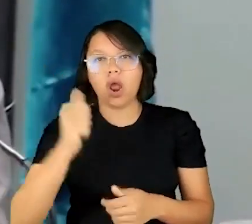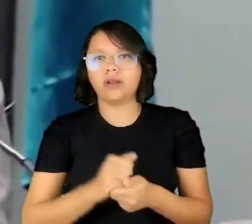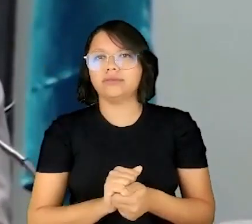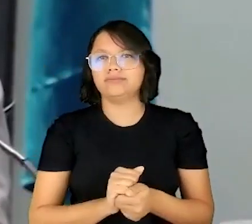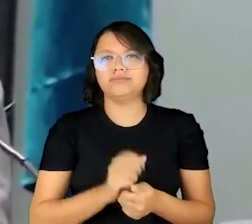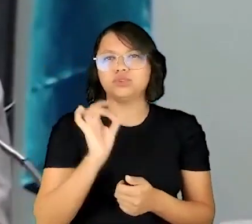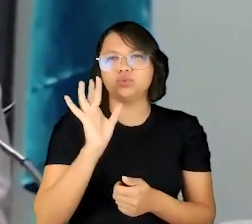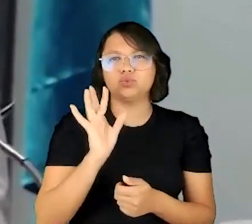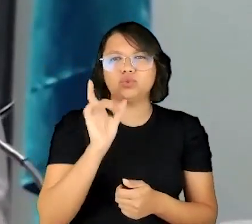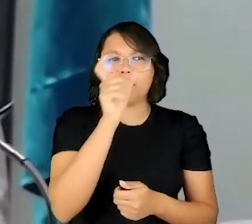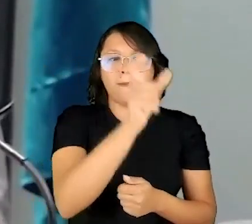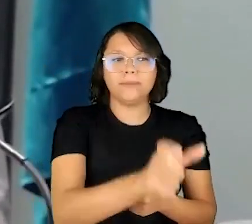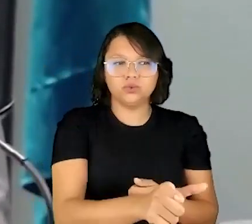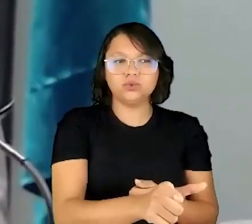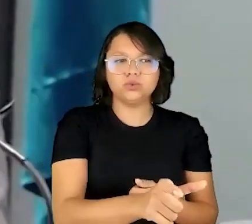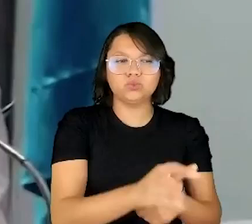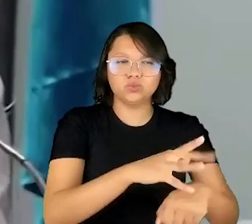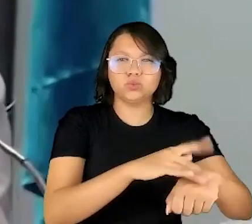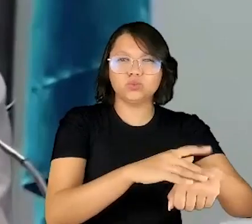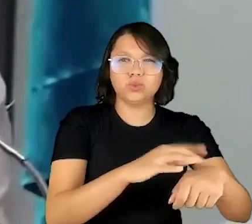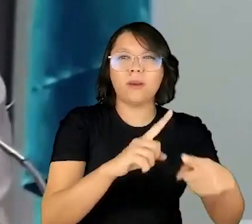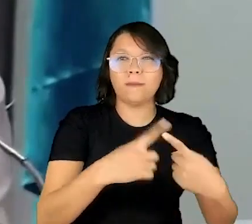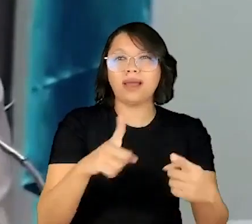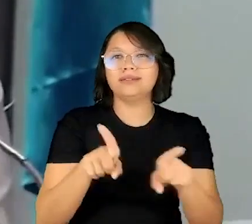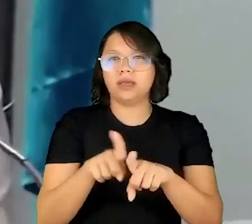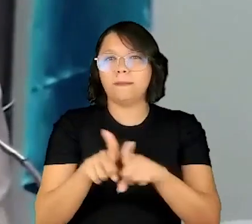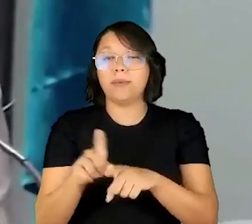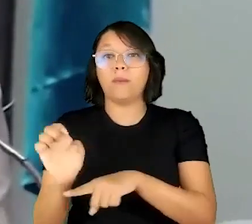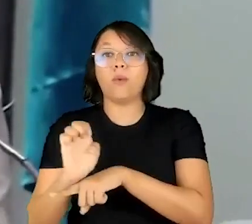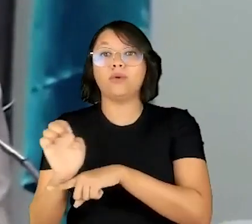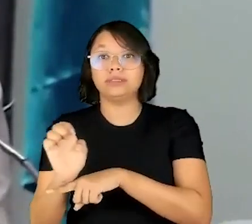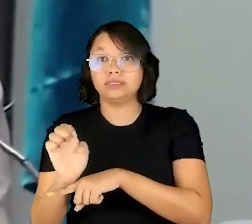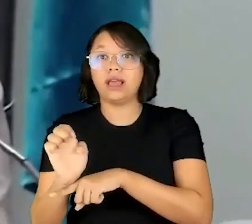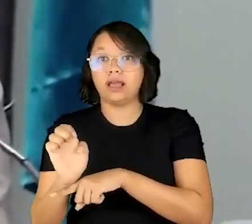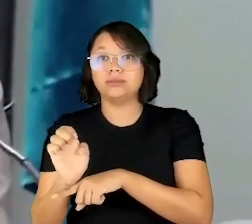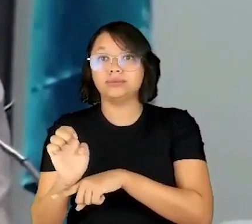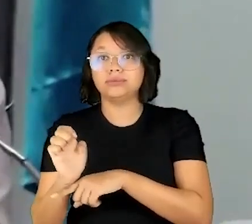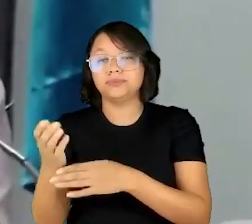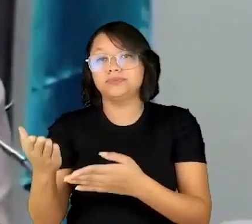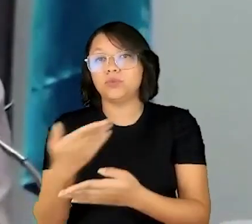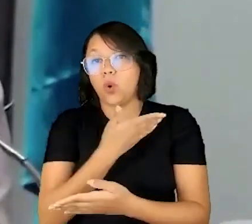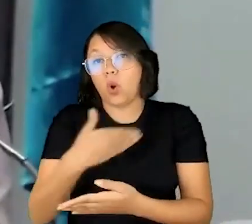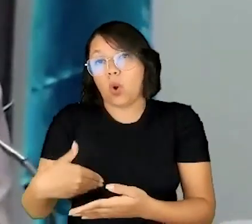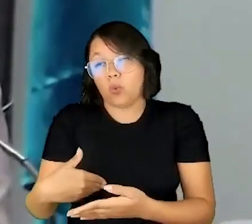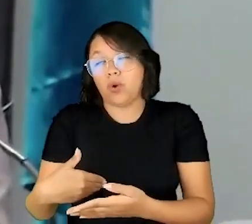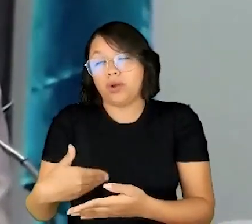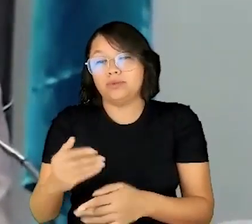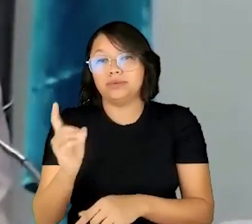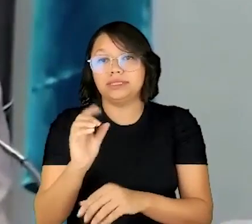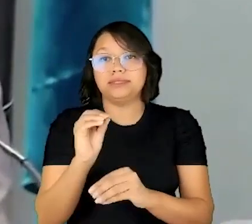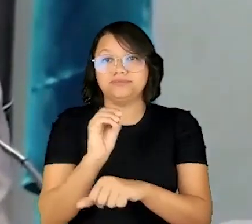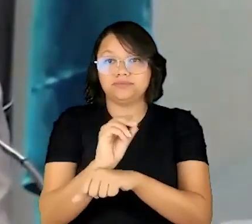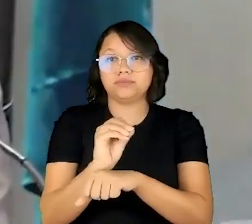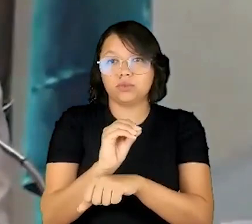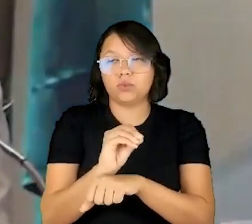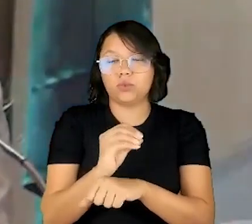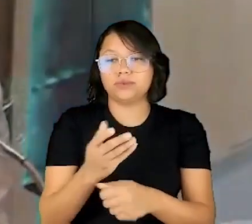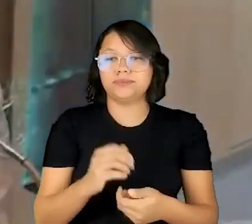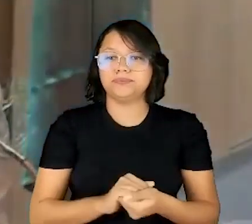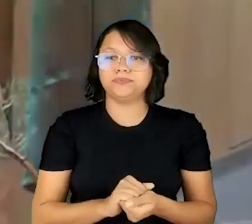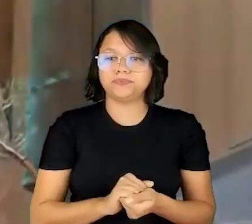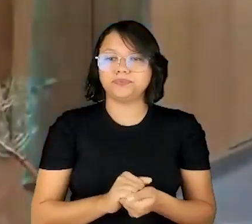só para o jurisdicionado, mas também para o Estado que presta esse serviço público de alta relevância. Eu vou passar a palavra